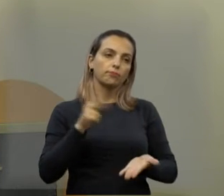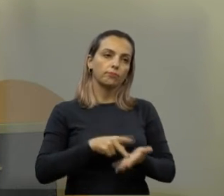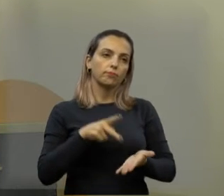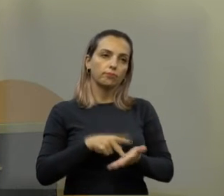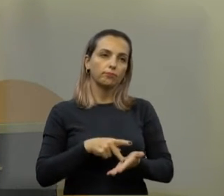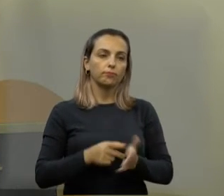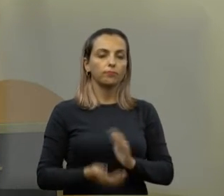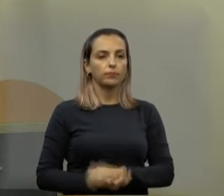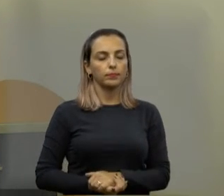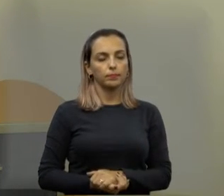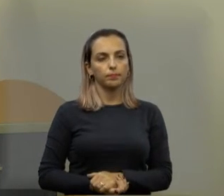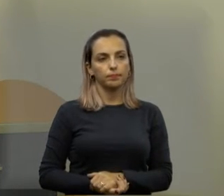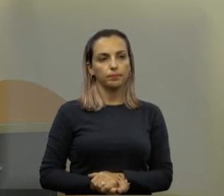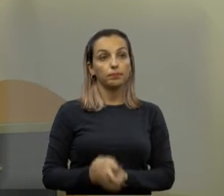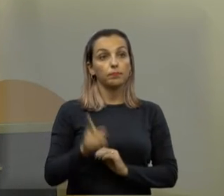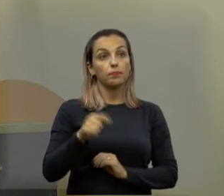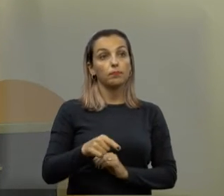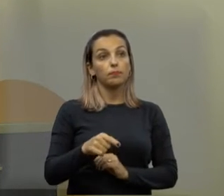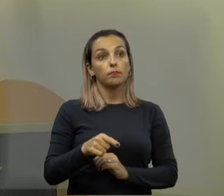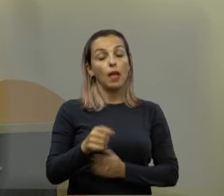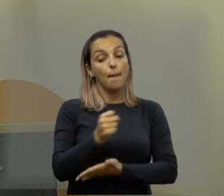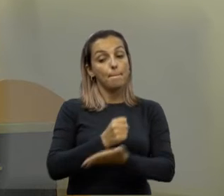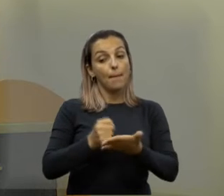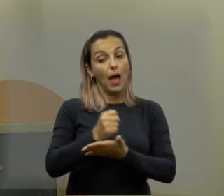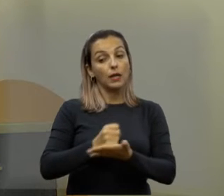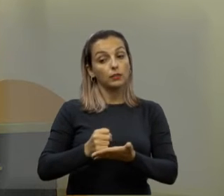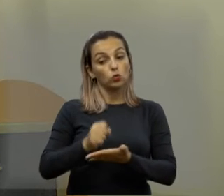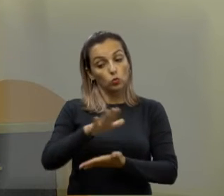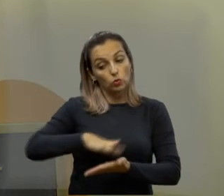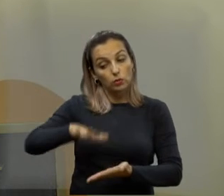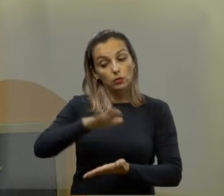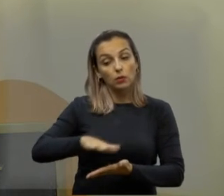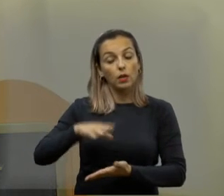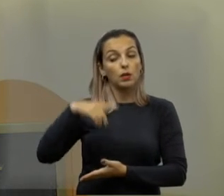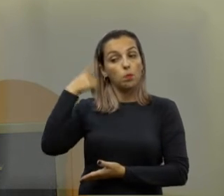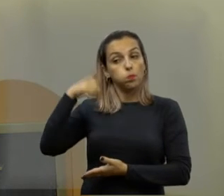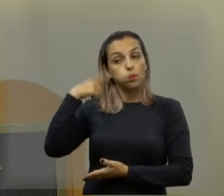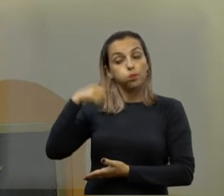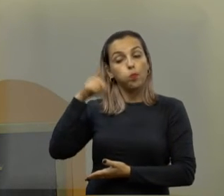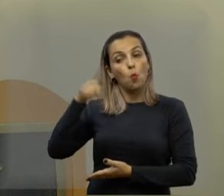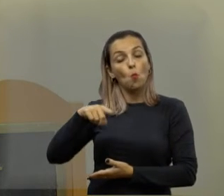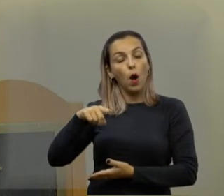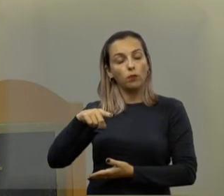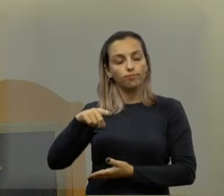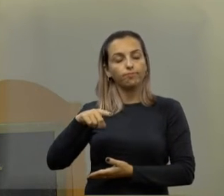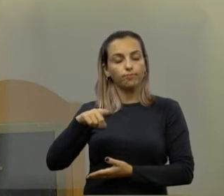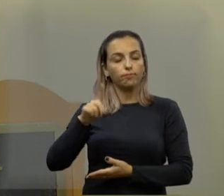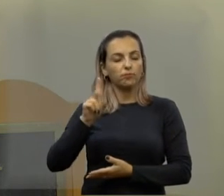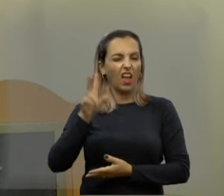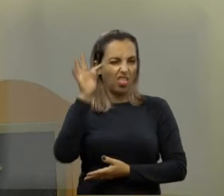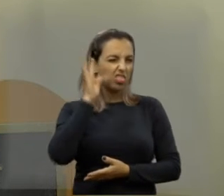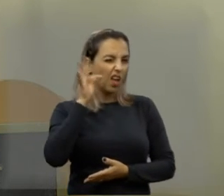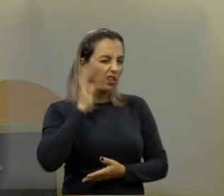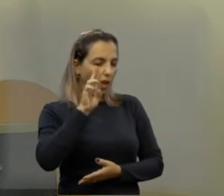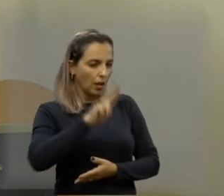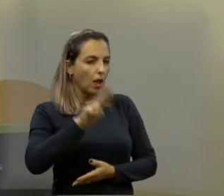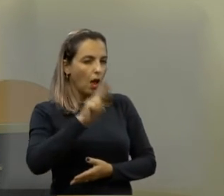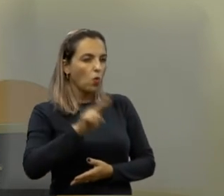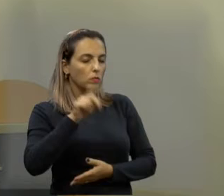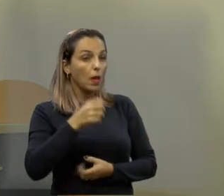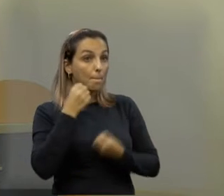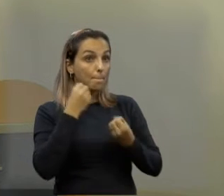tem um princípio básico no direito que ele fala Tainara vive trazendo Esse princípio É sempre bom que a gente o